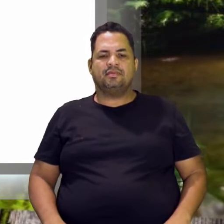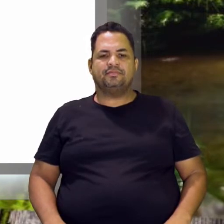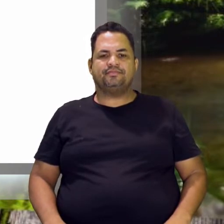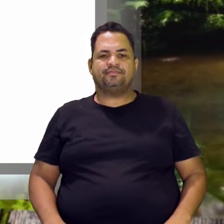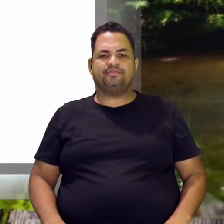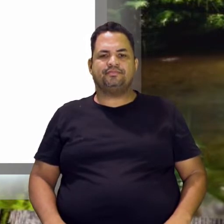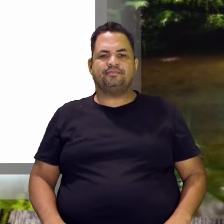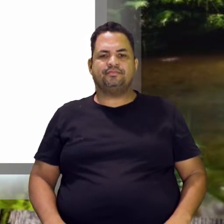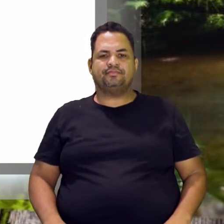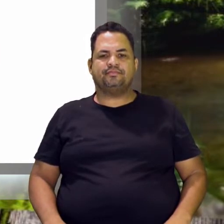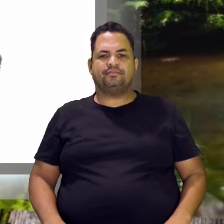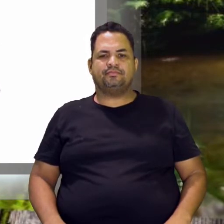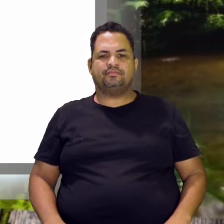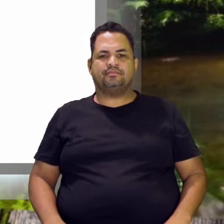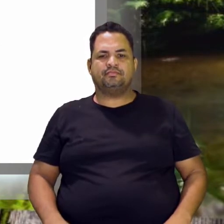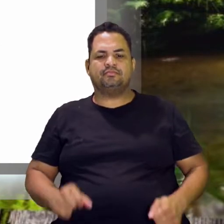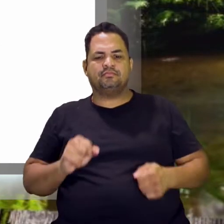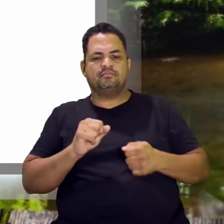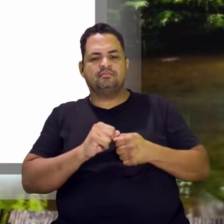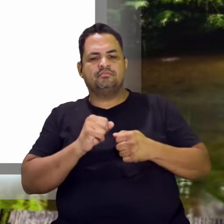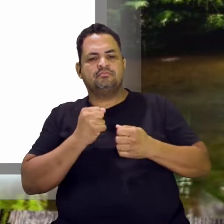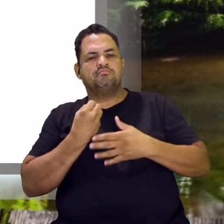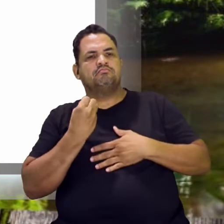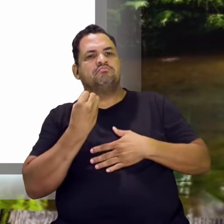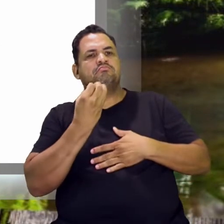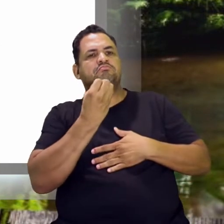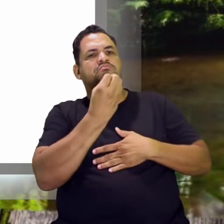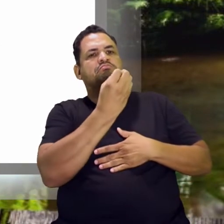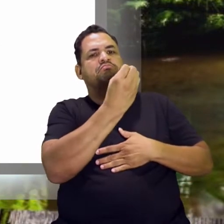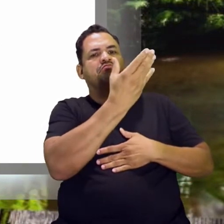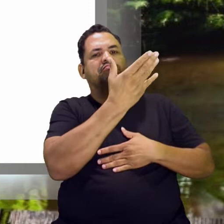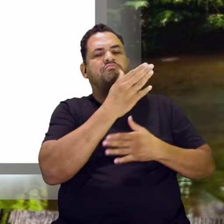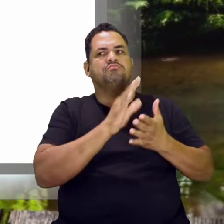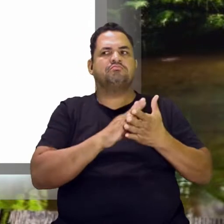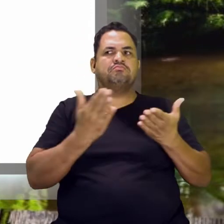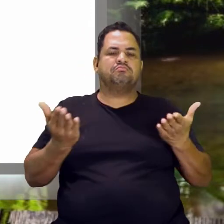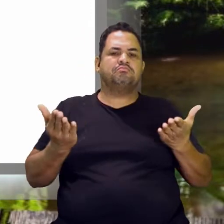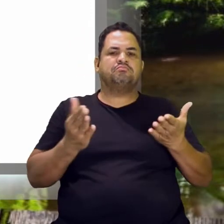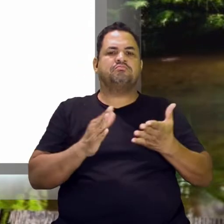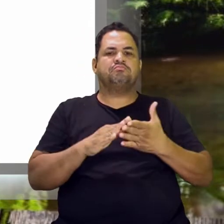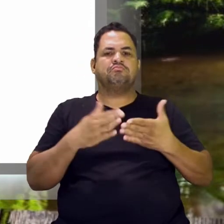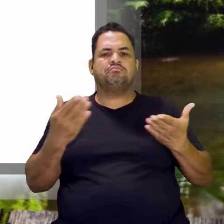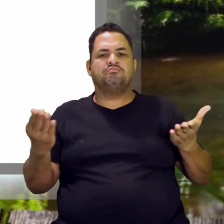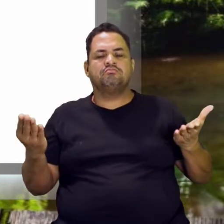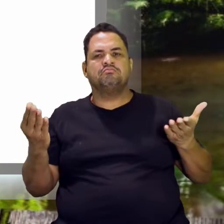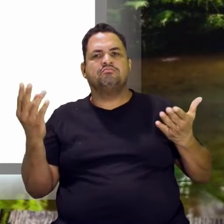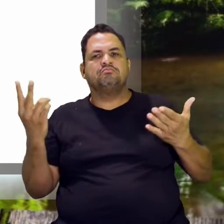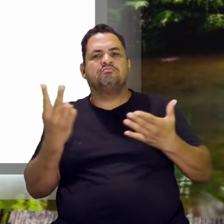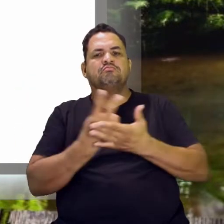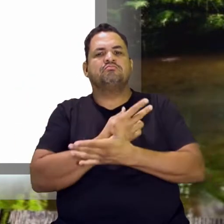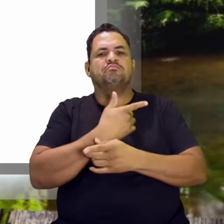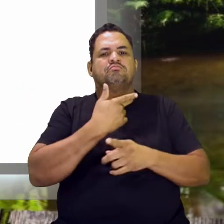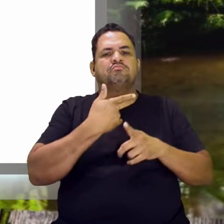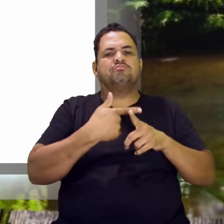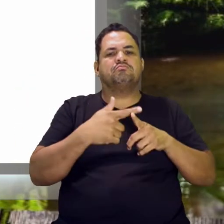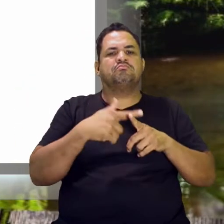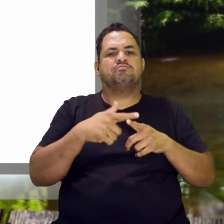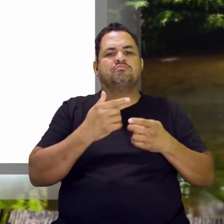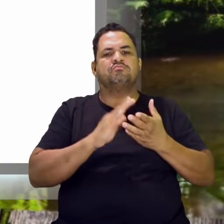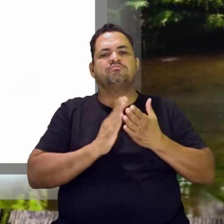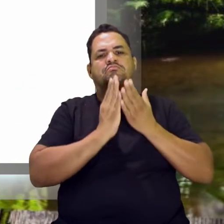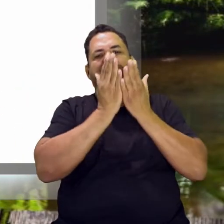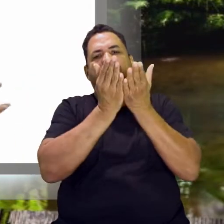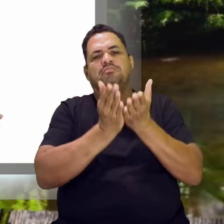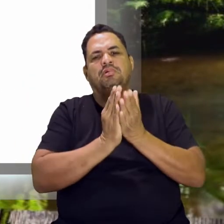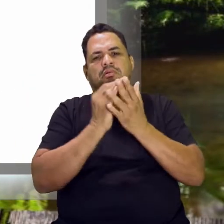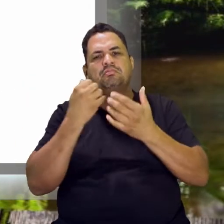guarde, estava fazendo uma viagem e nessa viagem aconteceu um incidente, ou de barco, ou